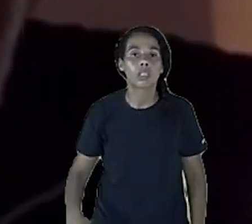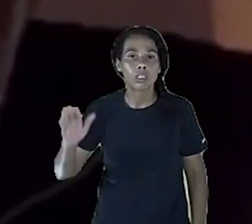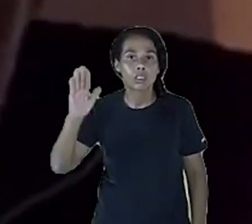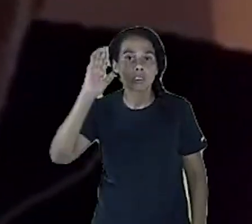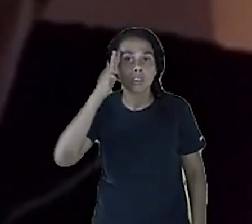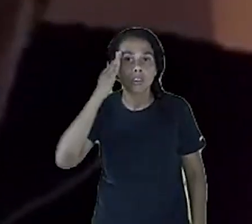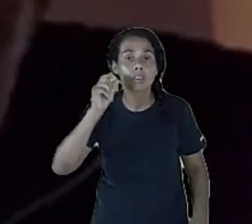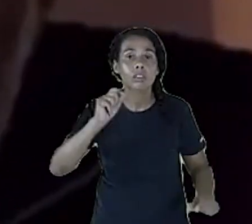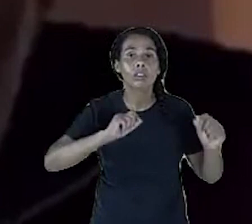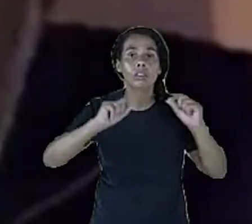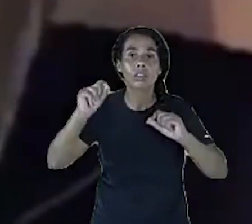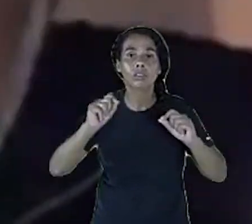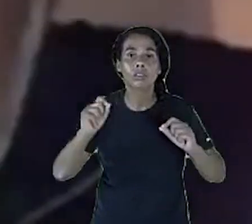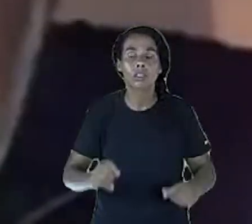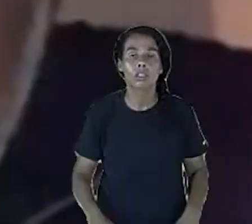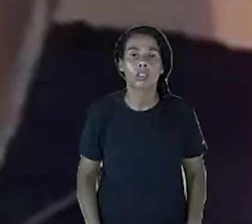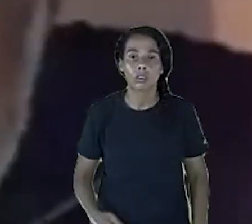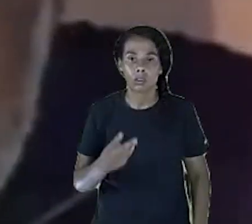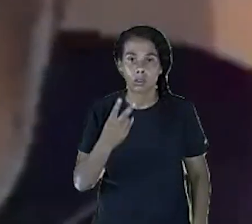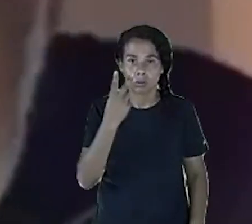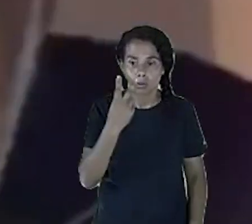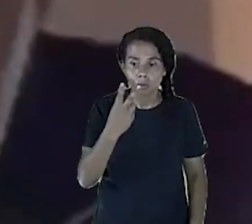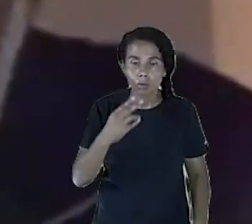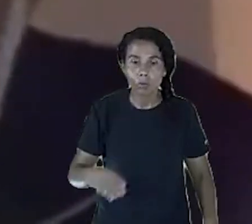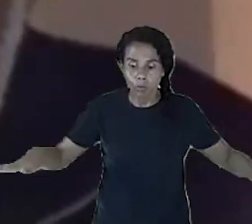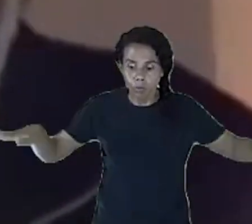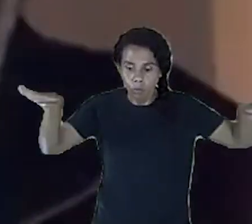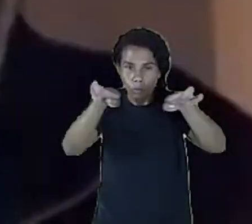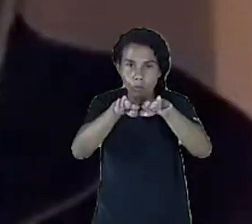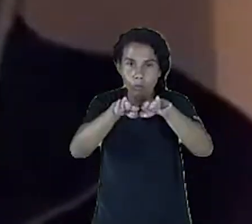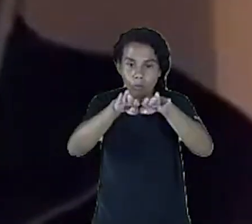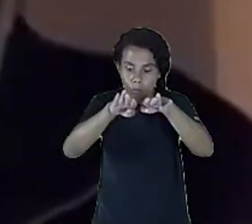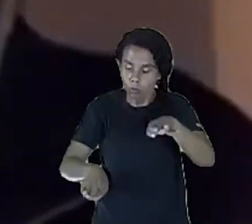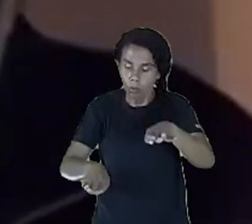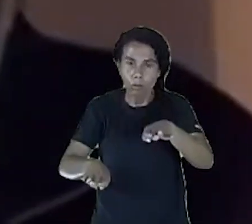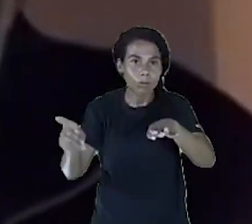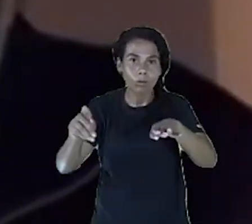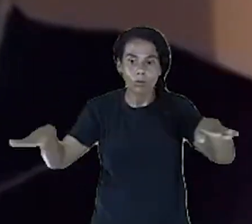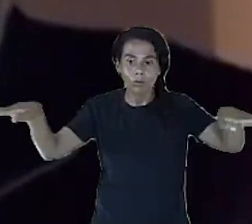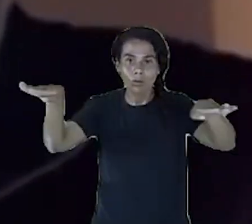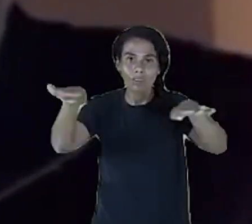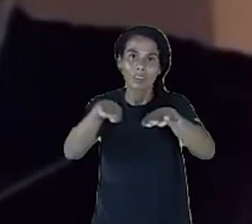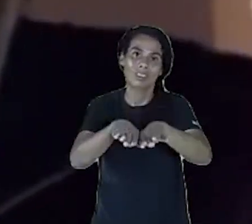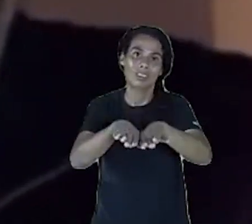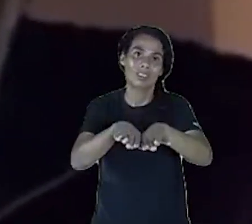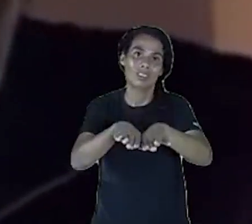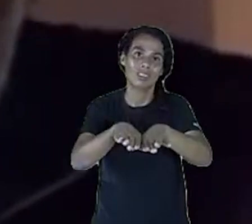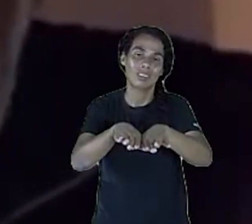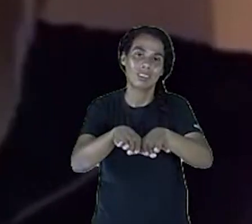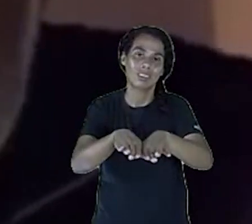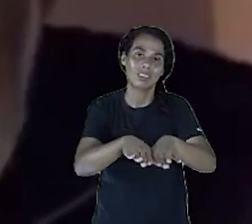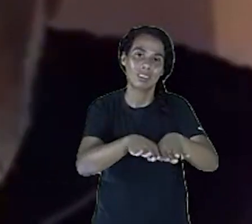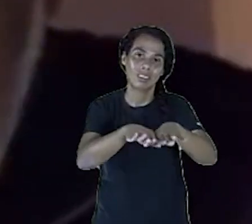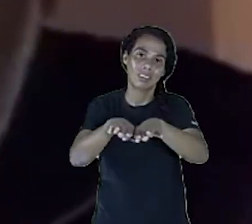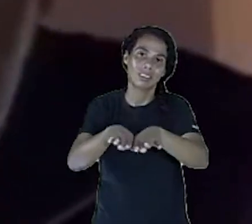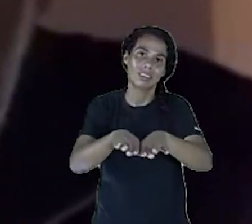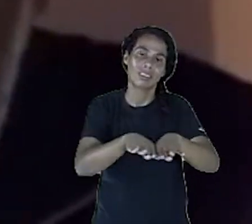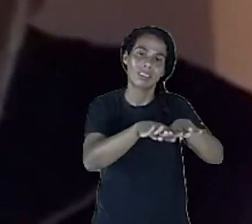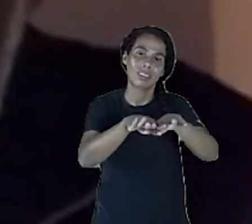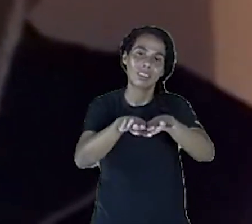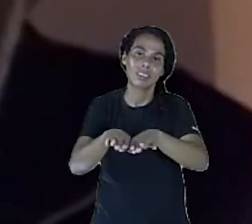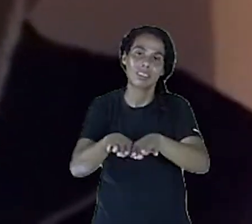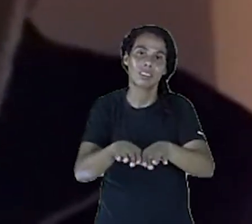a profunda pobreza da riqueza e a profunda riqueza